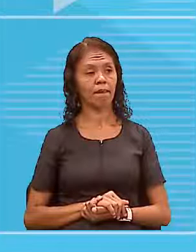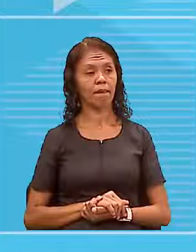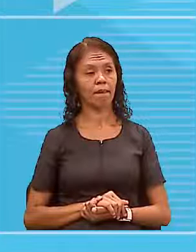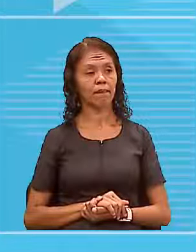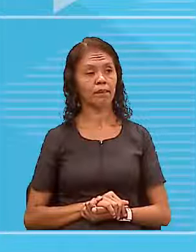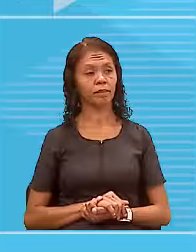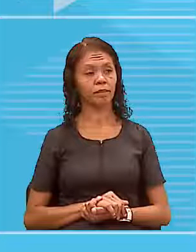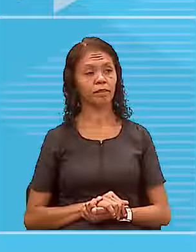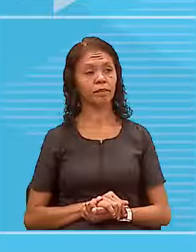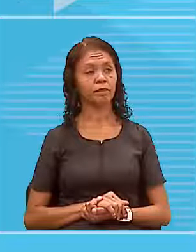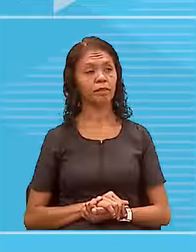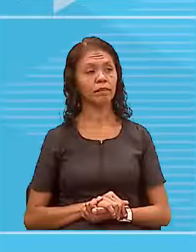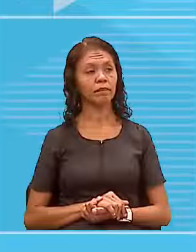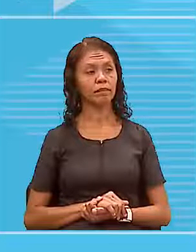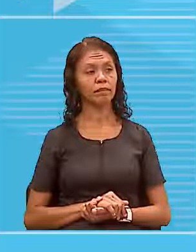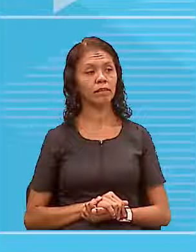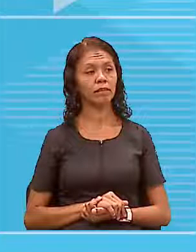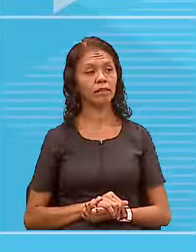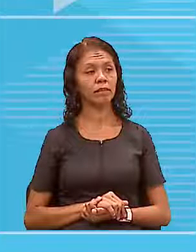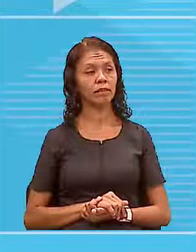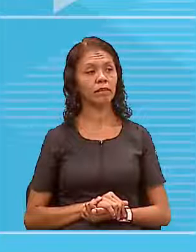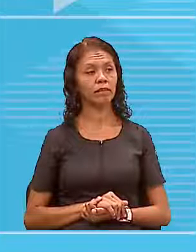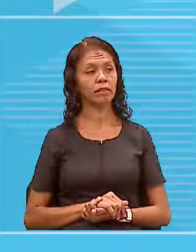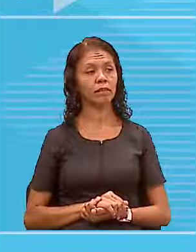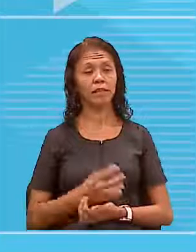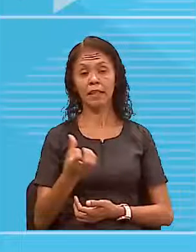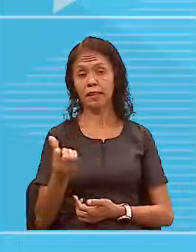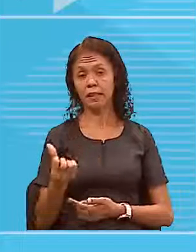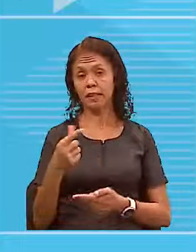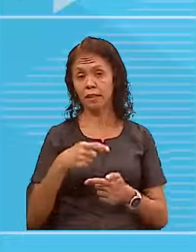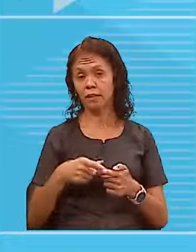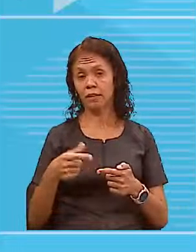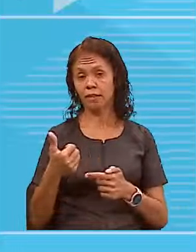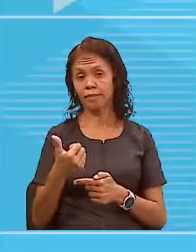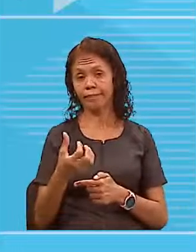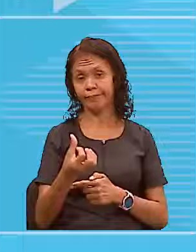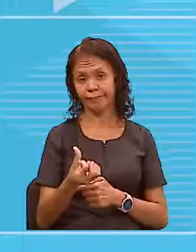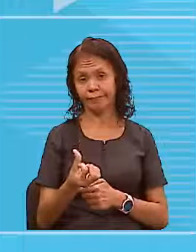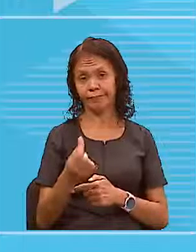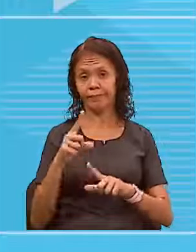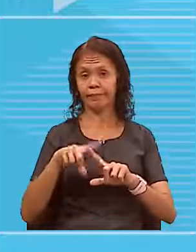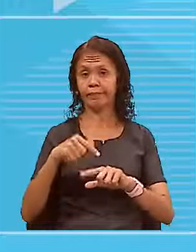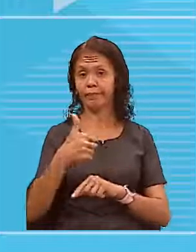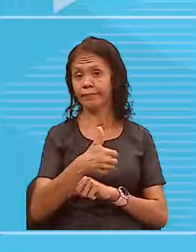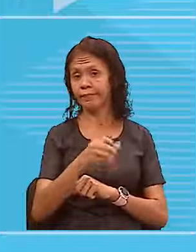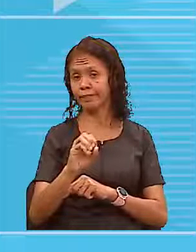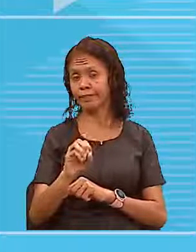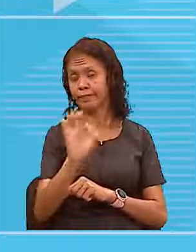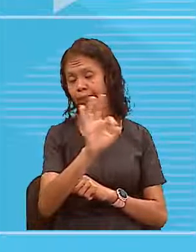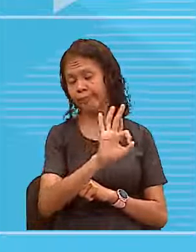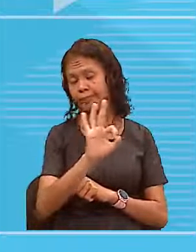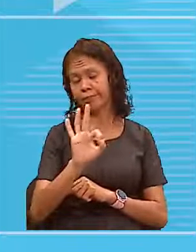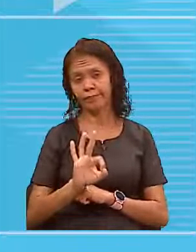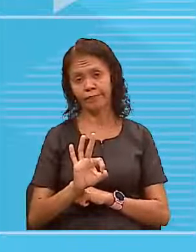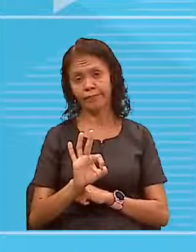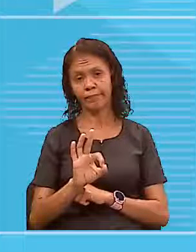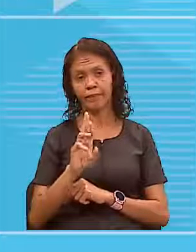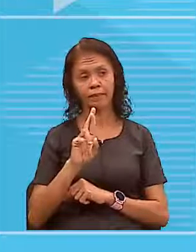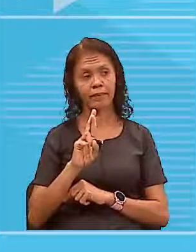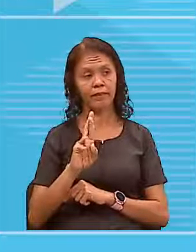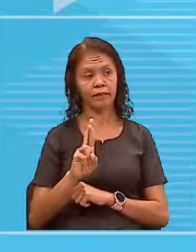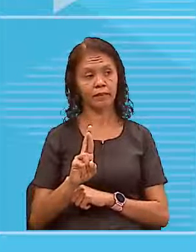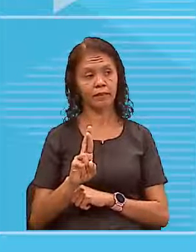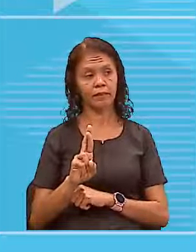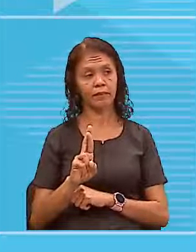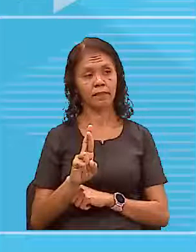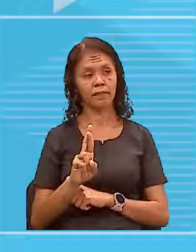4 dividido para 16. 6 dividido para 16. Vezes 100%.